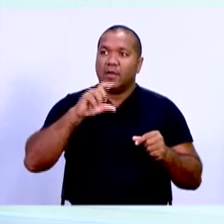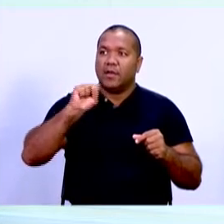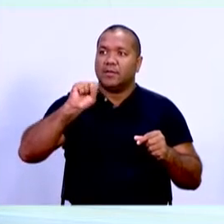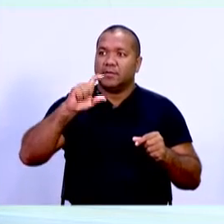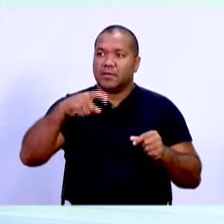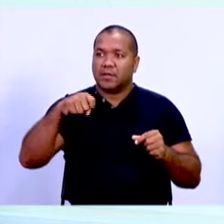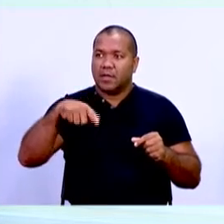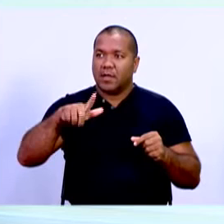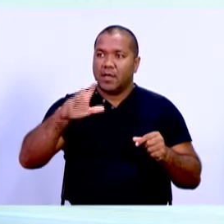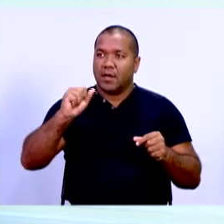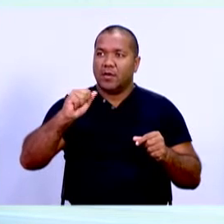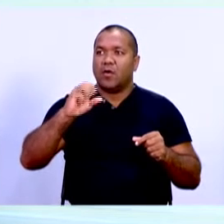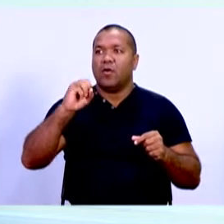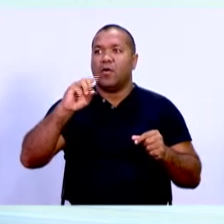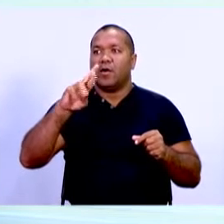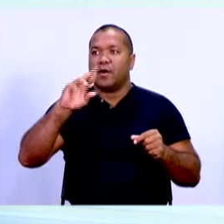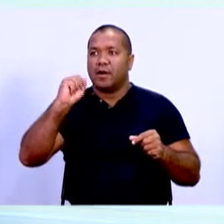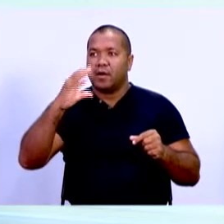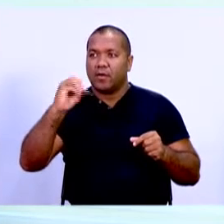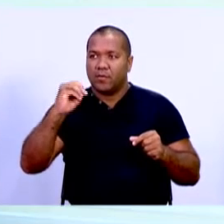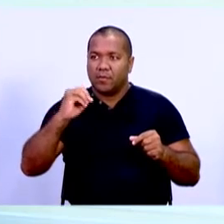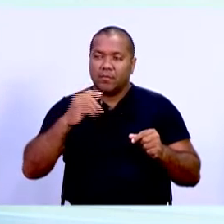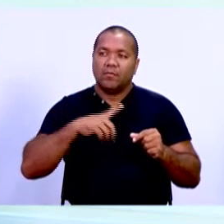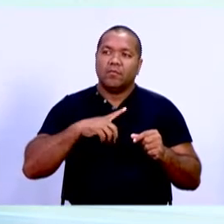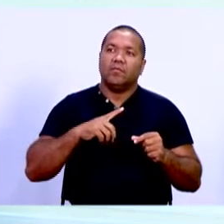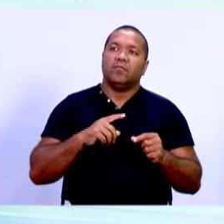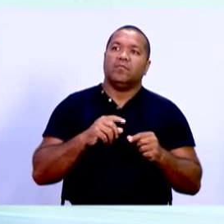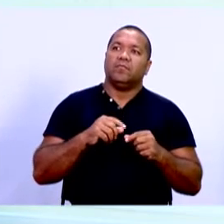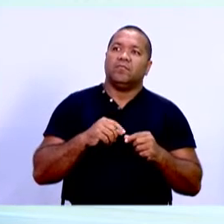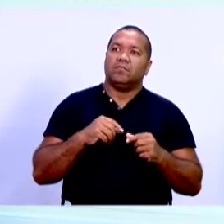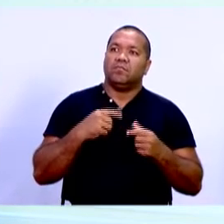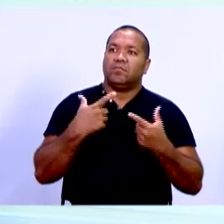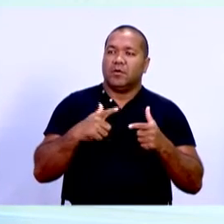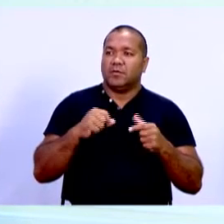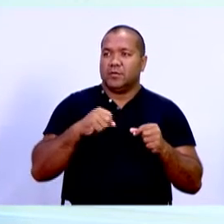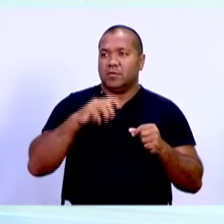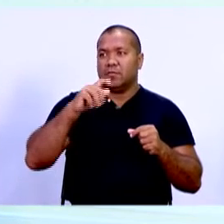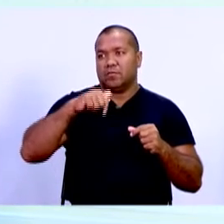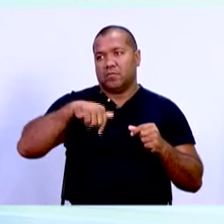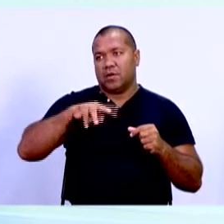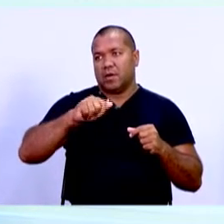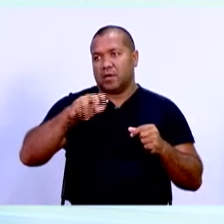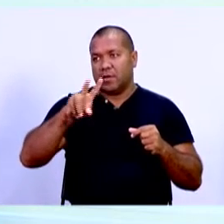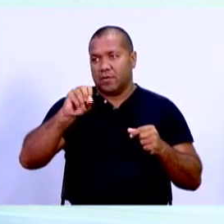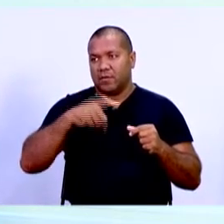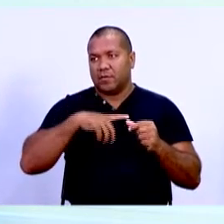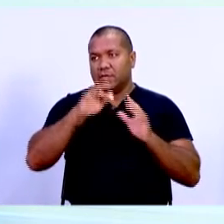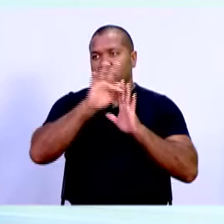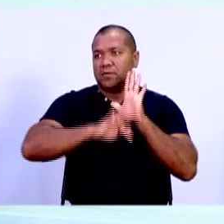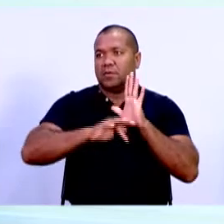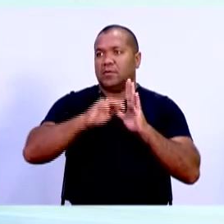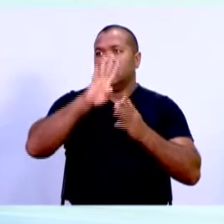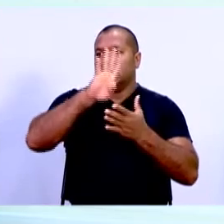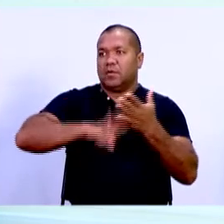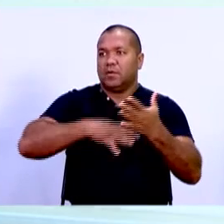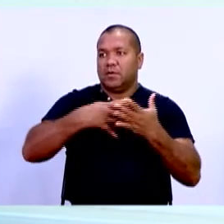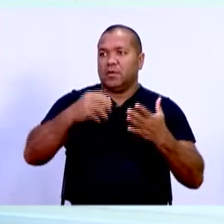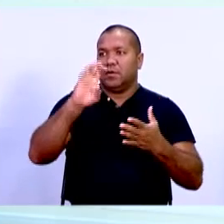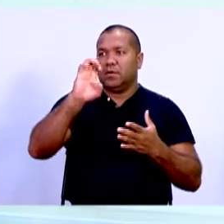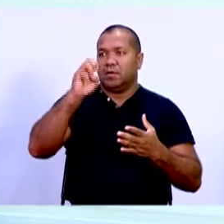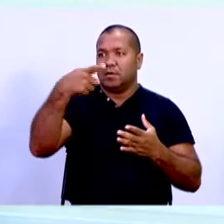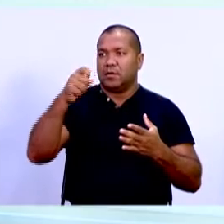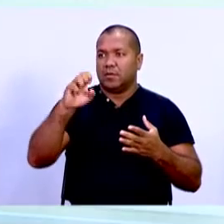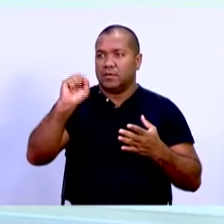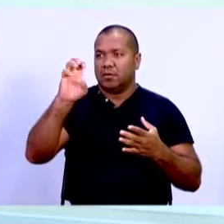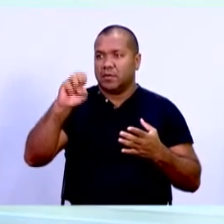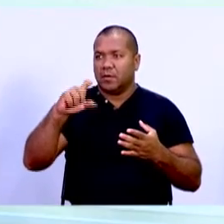de dados Oracle, pode ser um banco de dados Postgres, pode ser um arquivo de texto, uma planilha Excel. Então, com